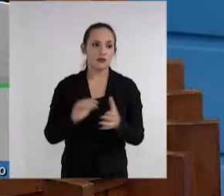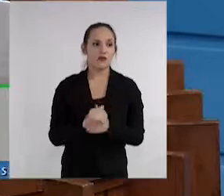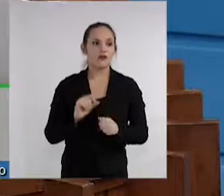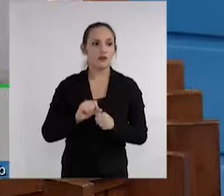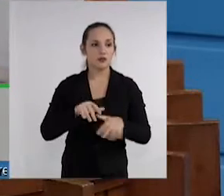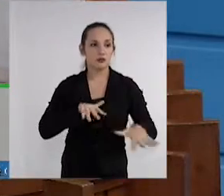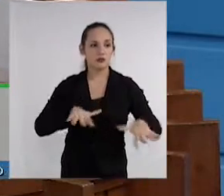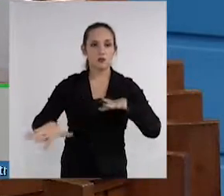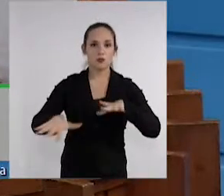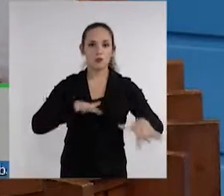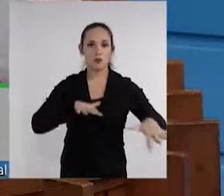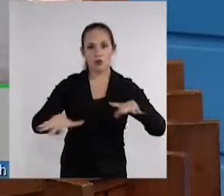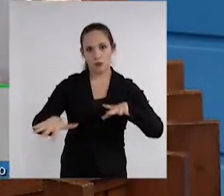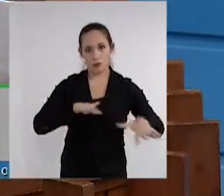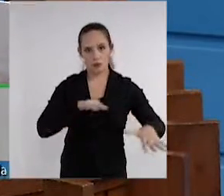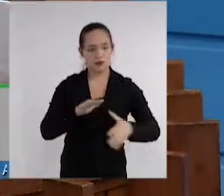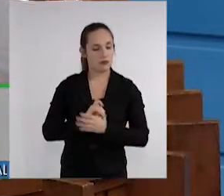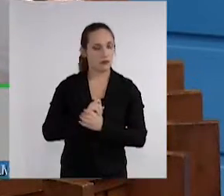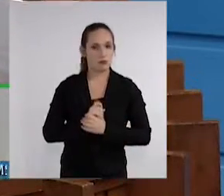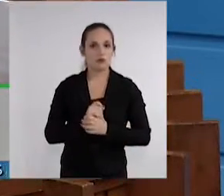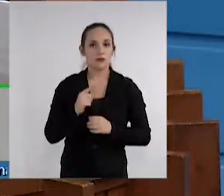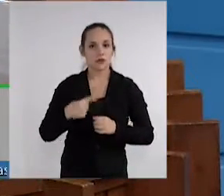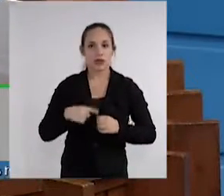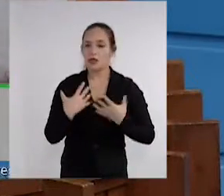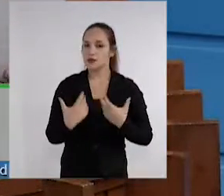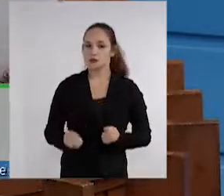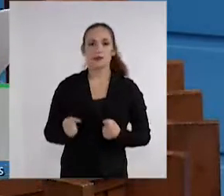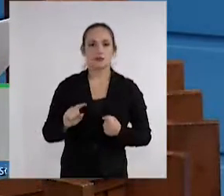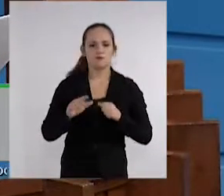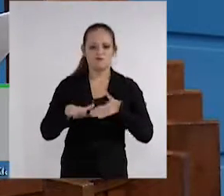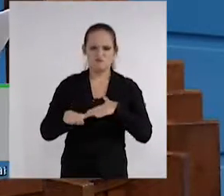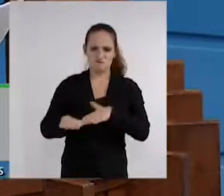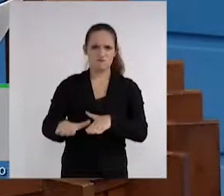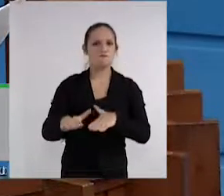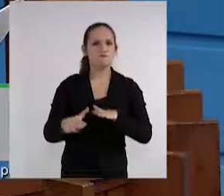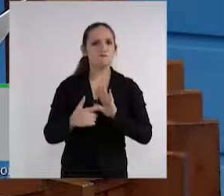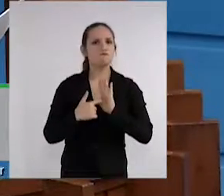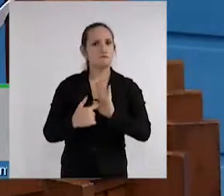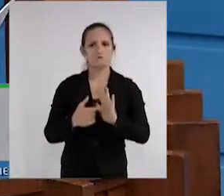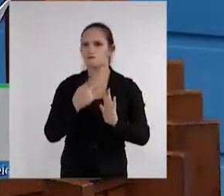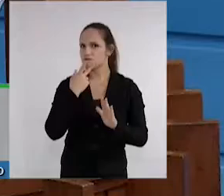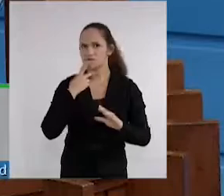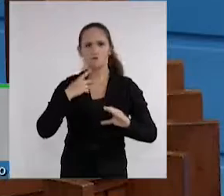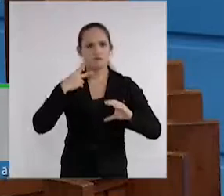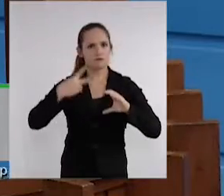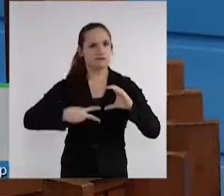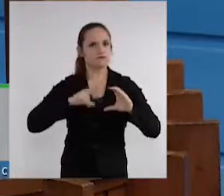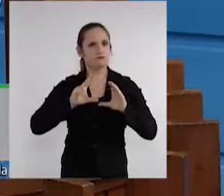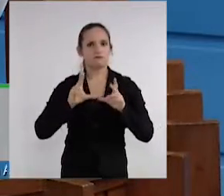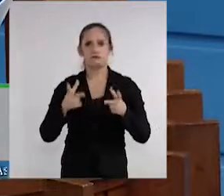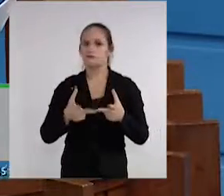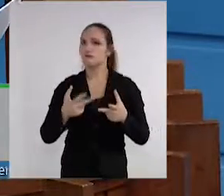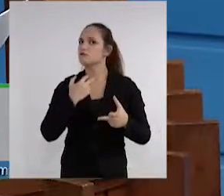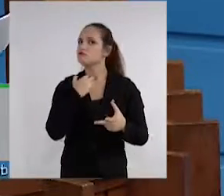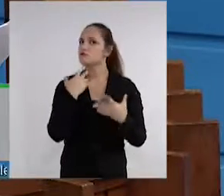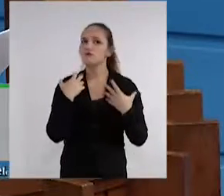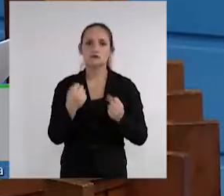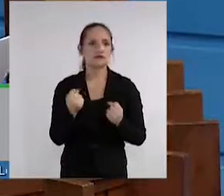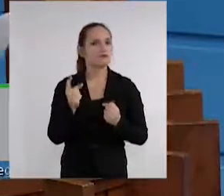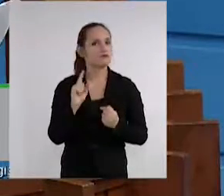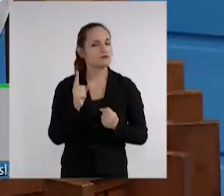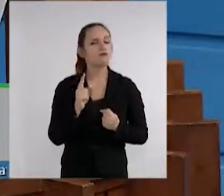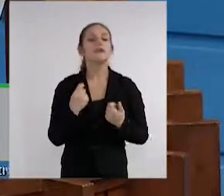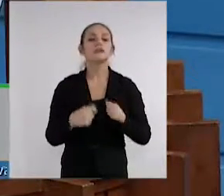um movimento, na verdade, em todo o município, passeatas e manifestações, cobrando da Câmara Municipal providências para